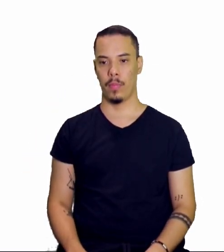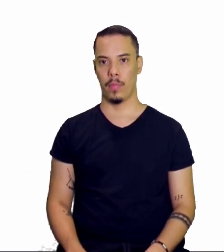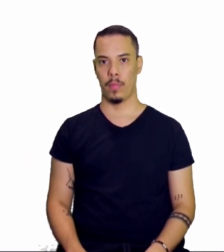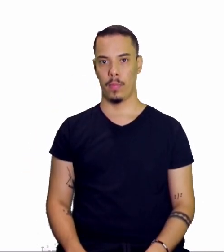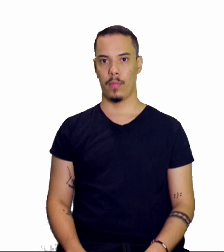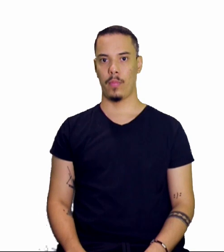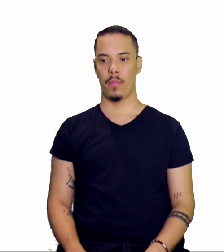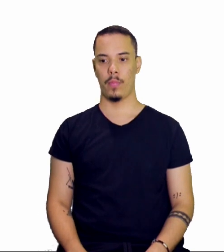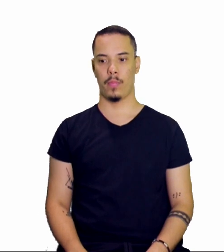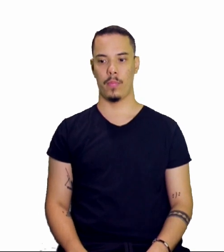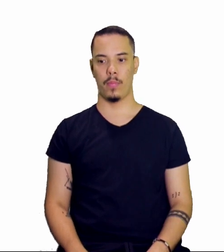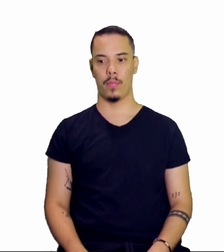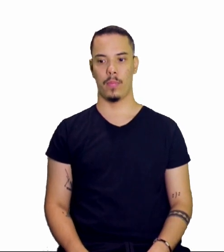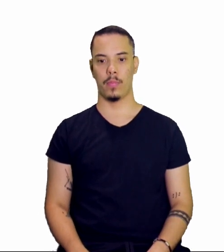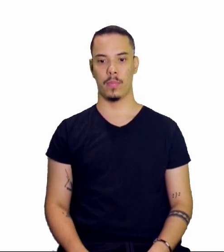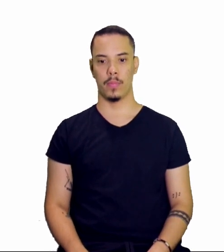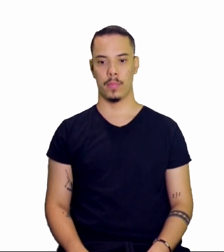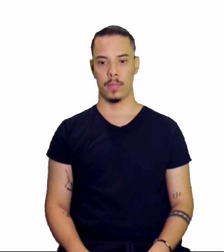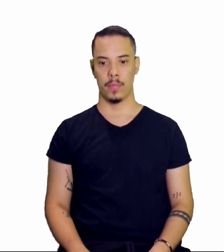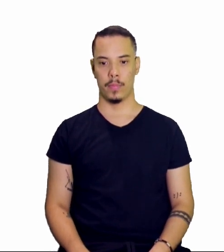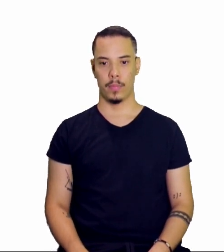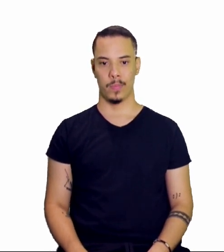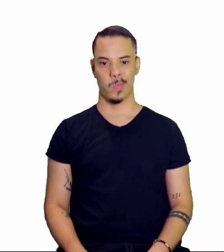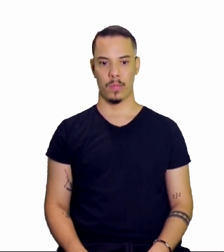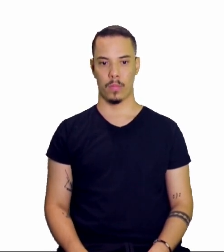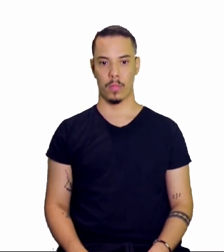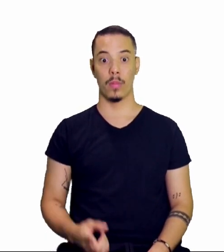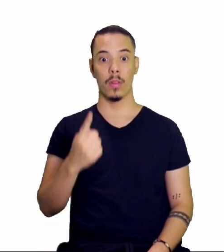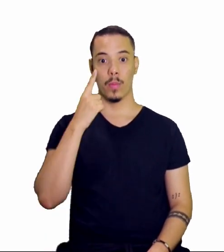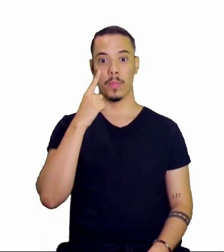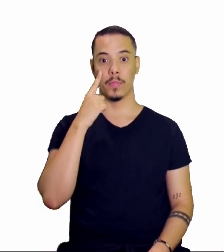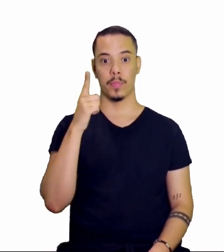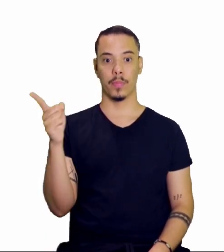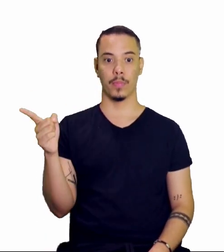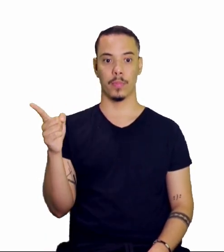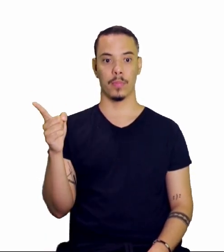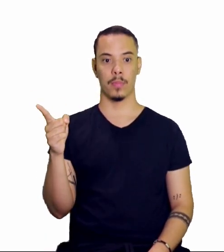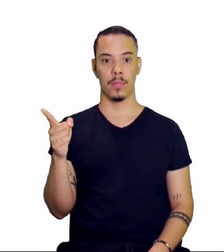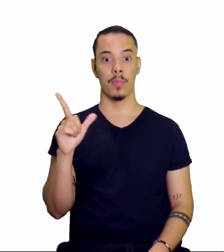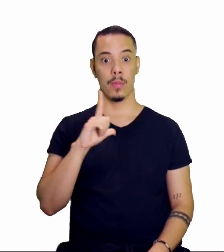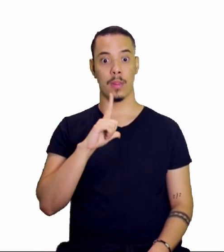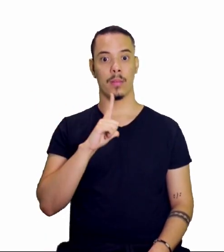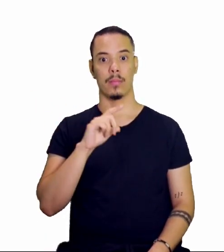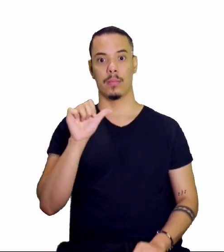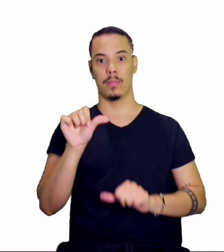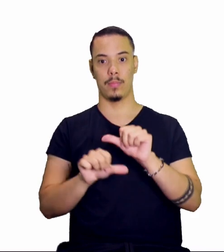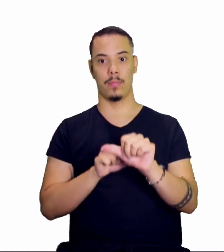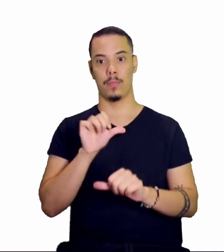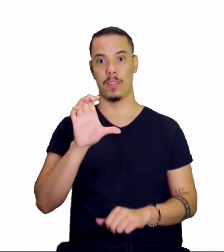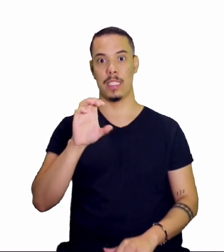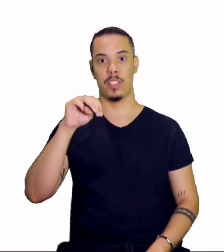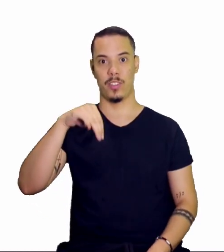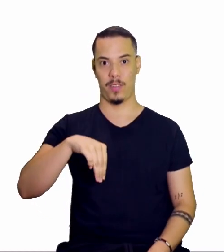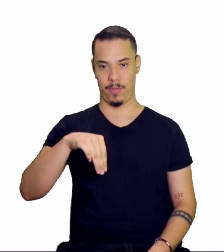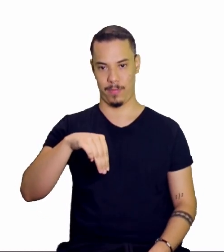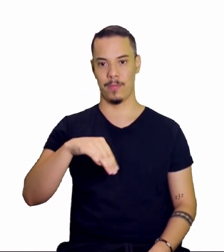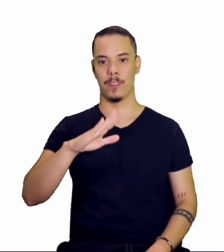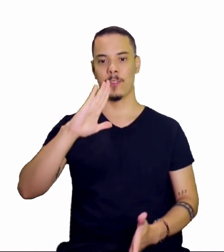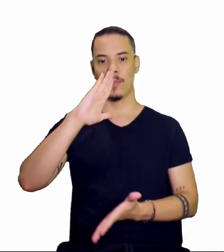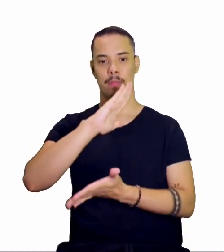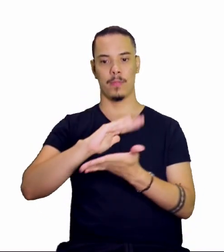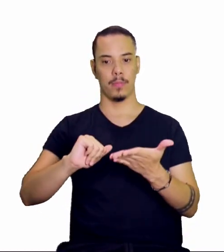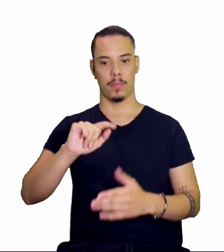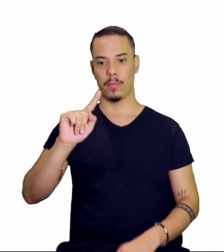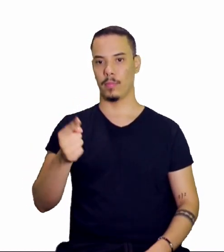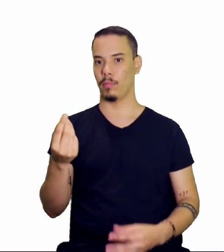hectômetro tem, vamos ver, tantã. Tem que até o M tirar a vírgula. Ah, não, mas ele transformou em centímetro, né? Isso. Aí tira a vírgula e